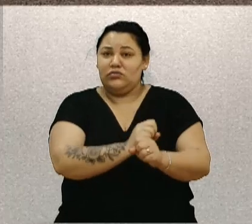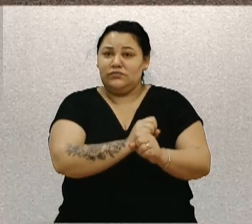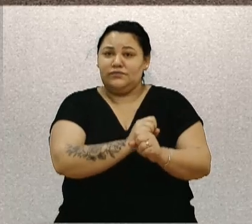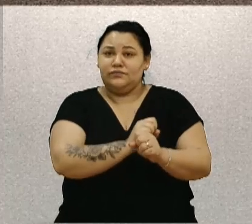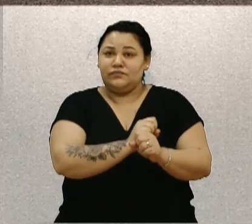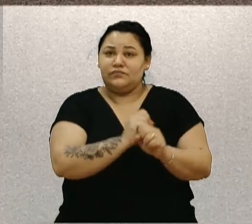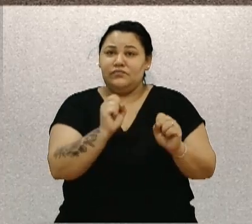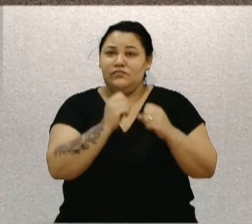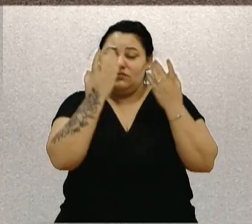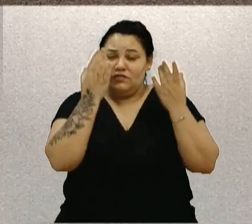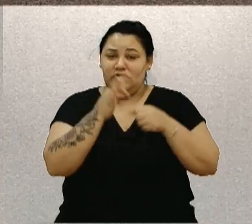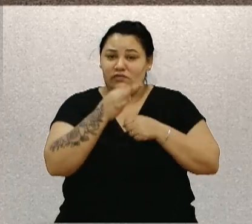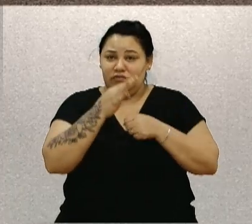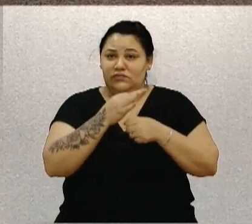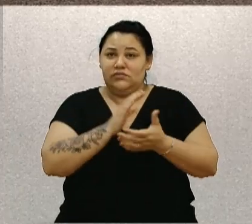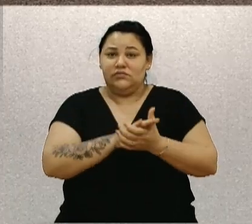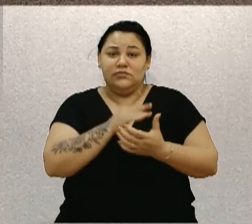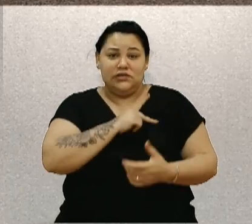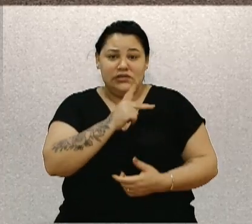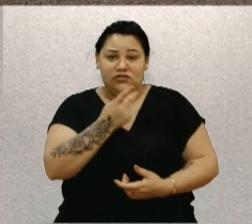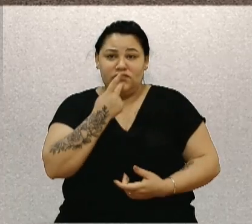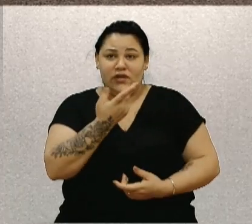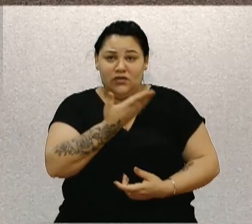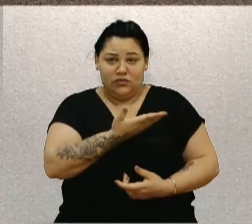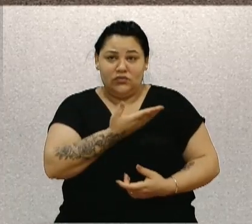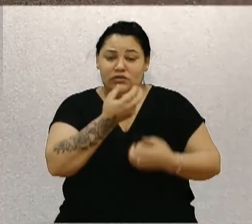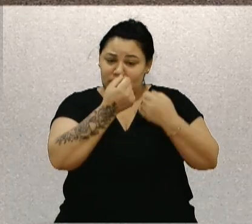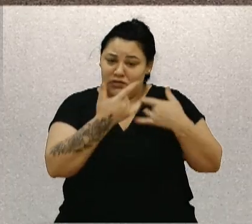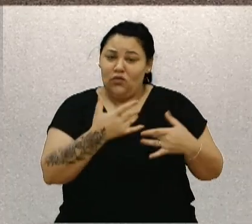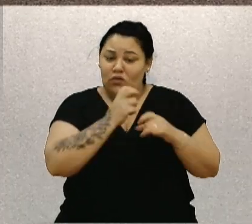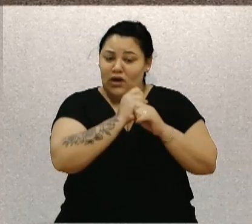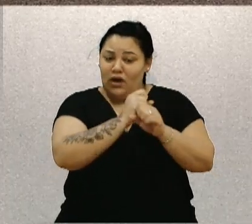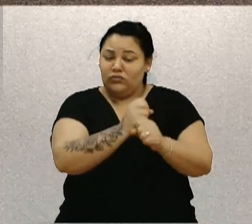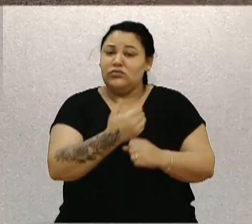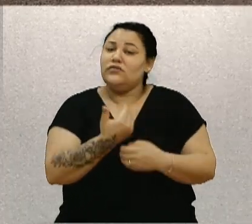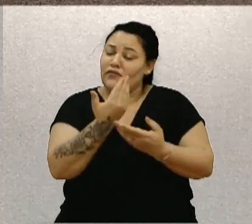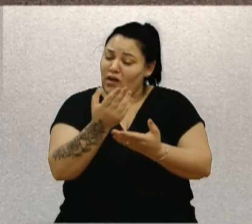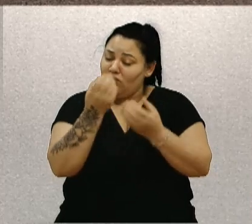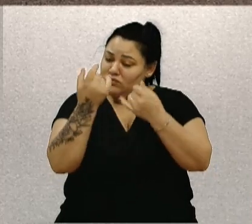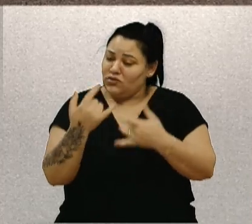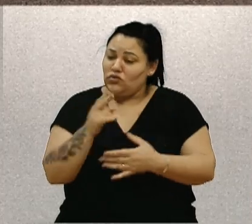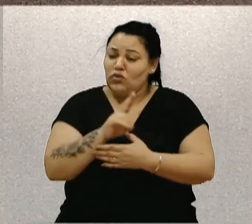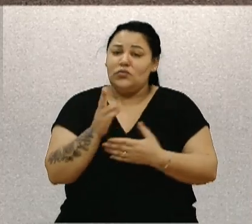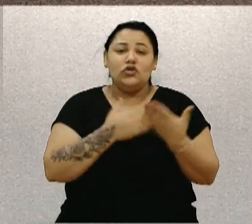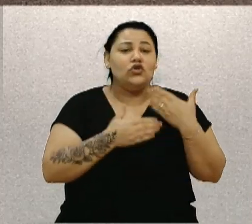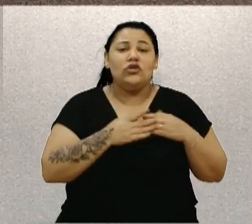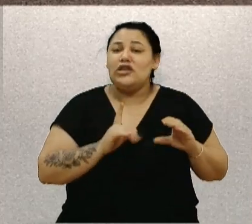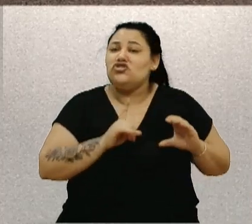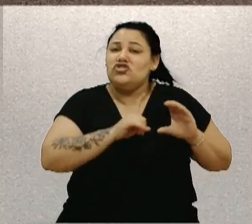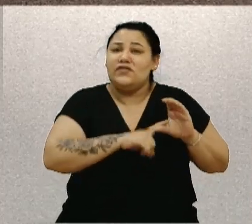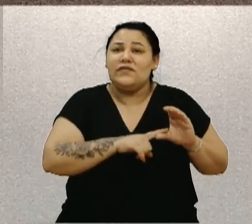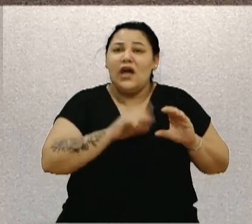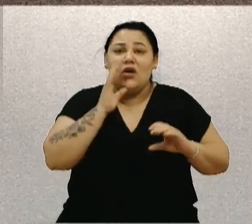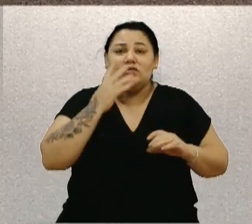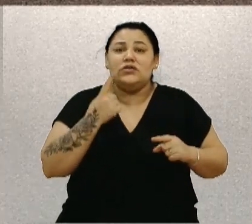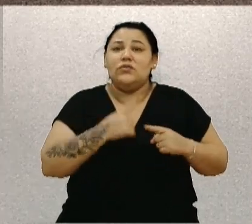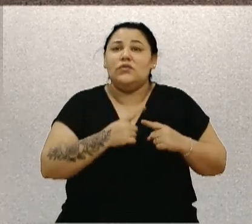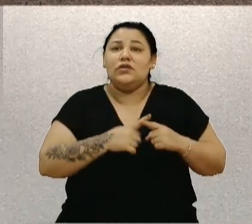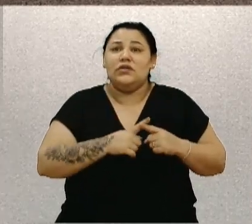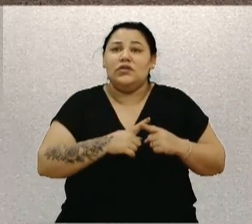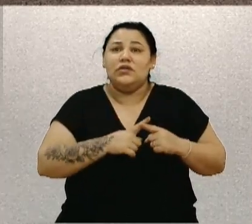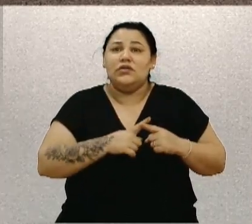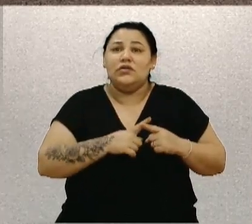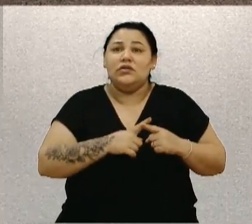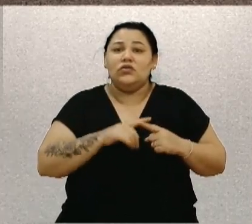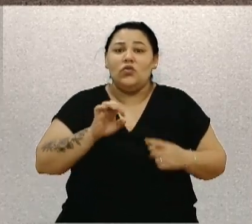prestou contas, deu nomes, botou aqui, disse assim, ó, toda a dívida da Festa da Uva veio da gestão do seu Edson